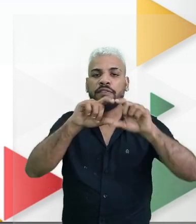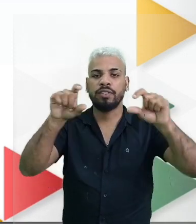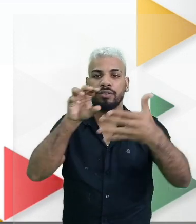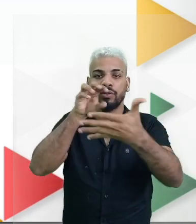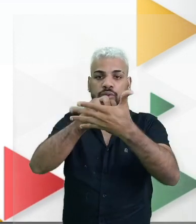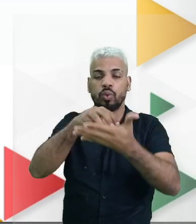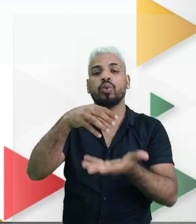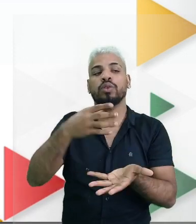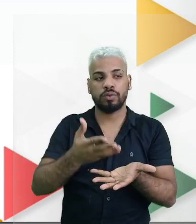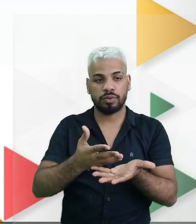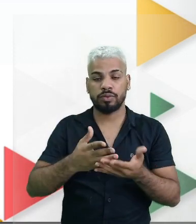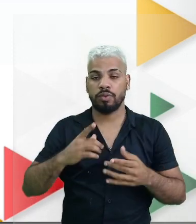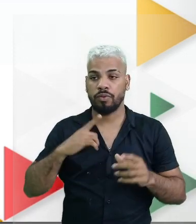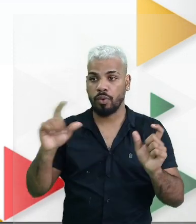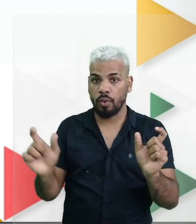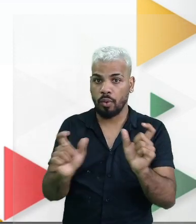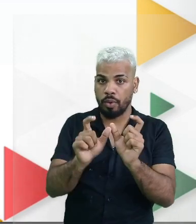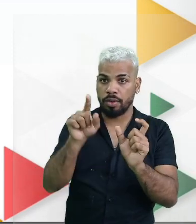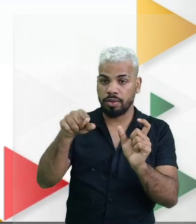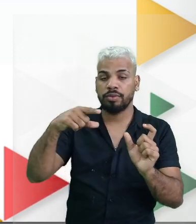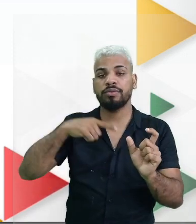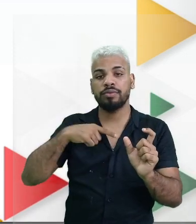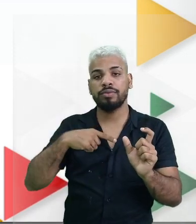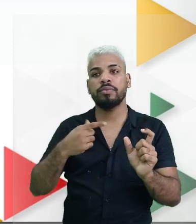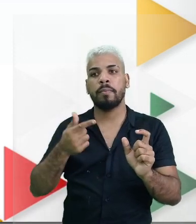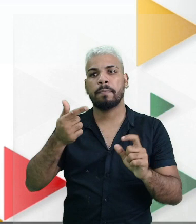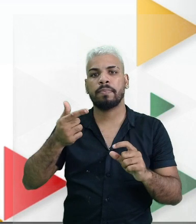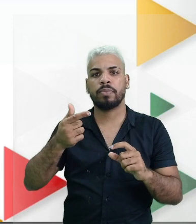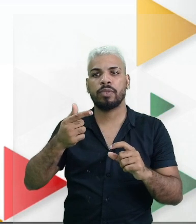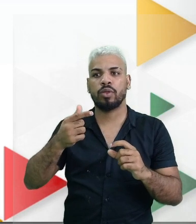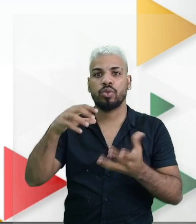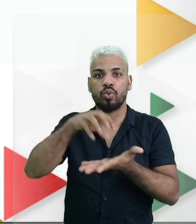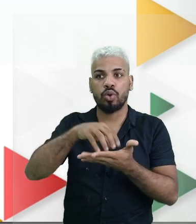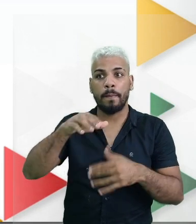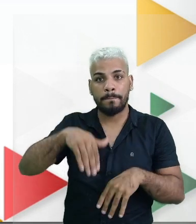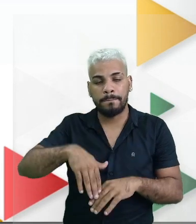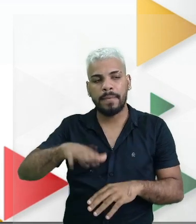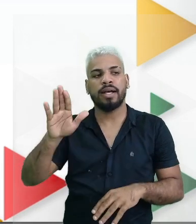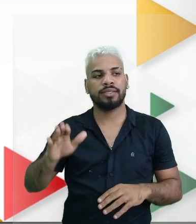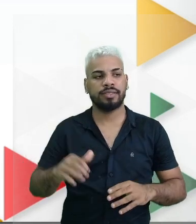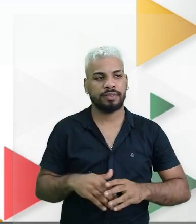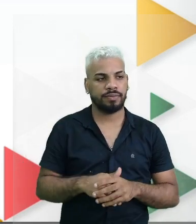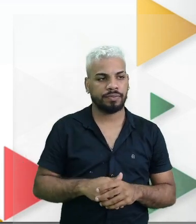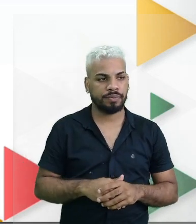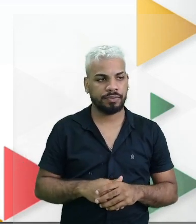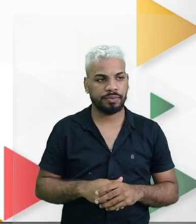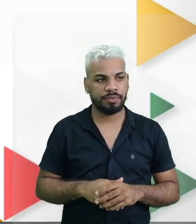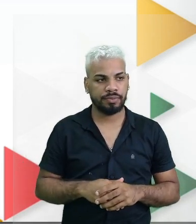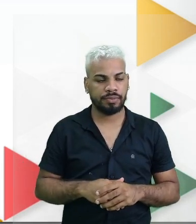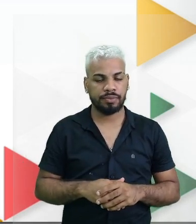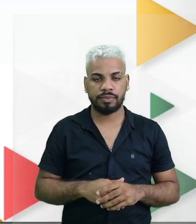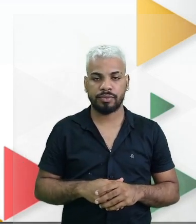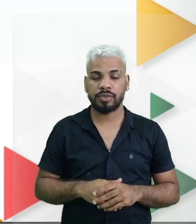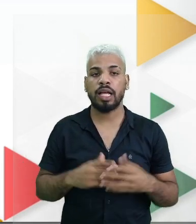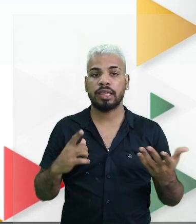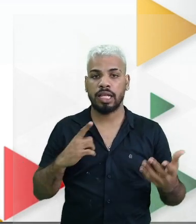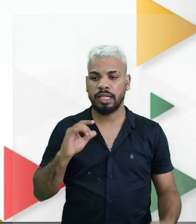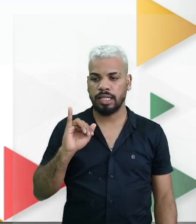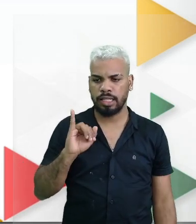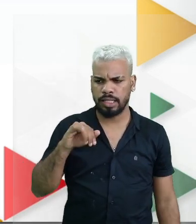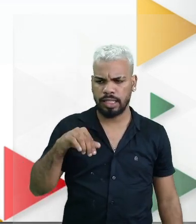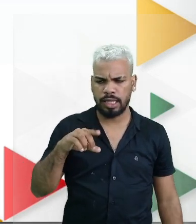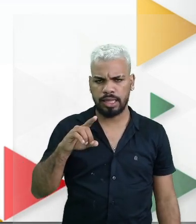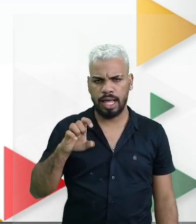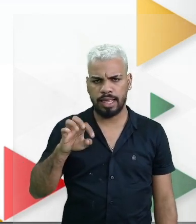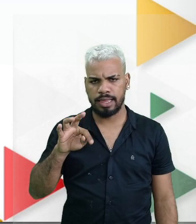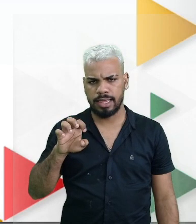chamamos de composto, é aquele que possui mais de um núcleo. Quando falamos de indeterminado, é